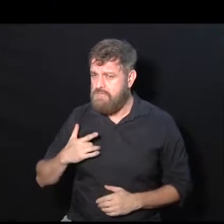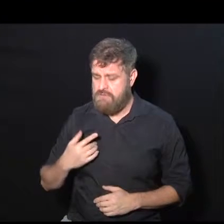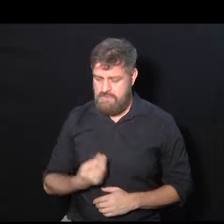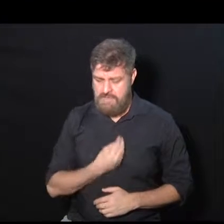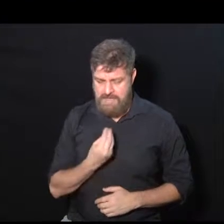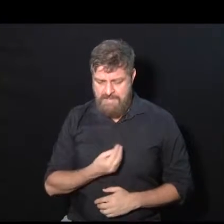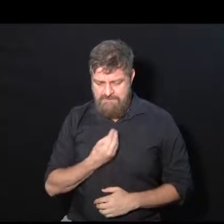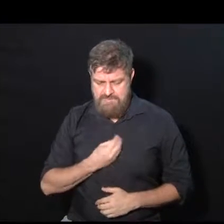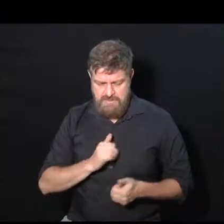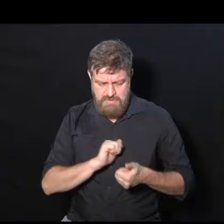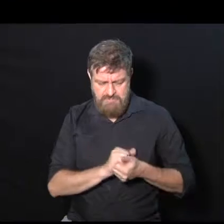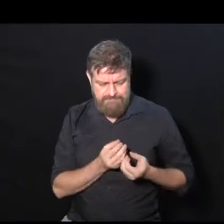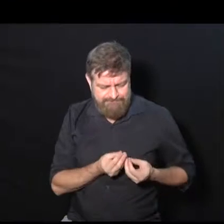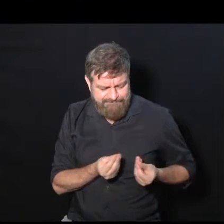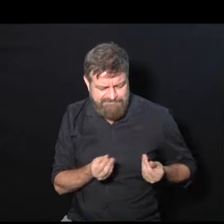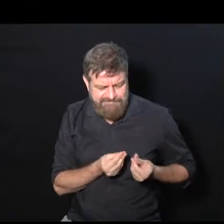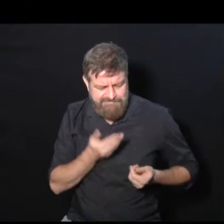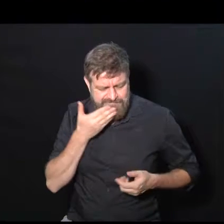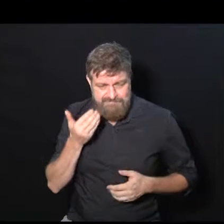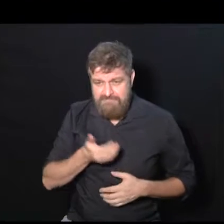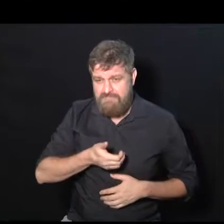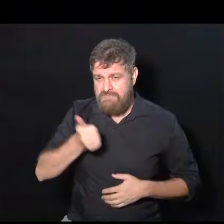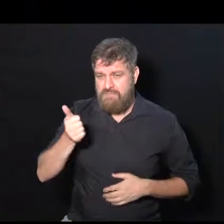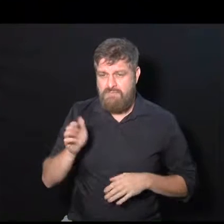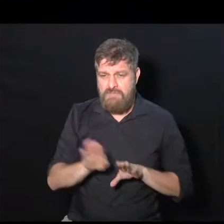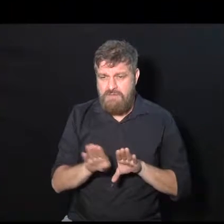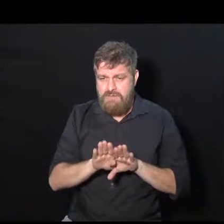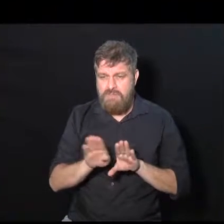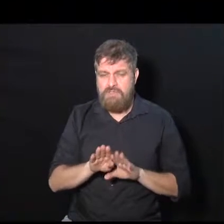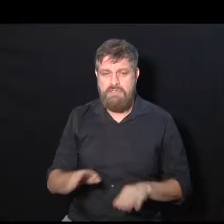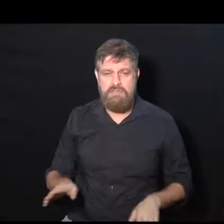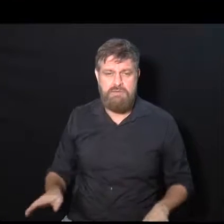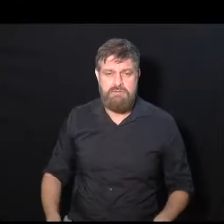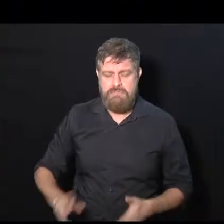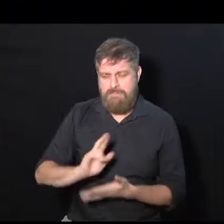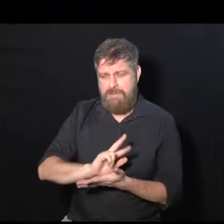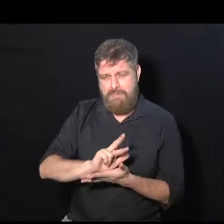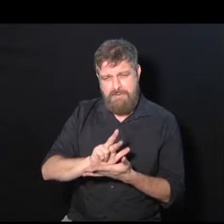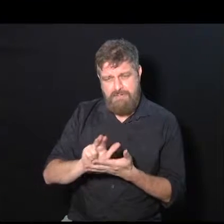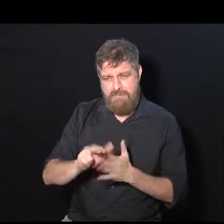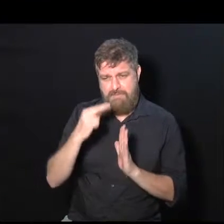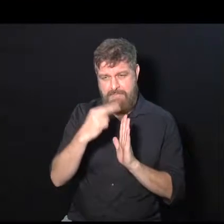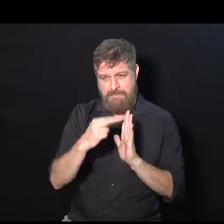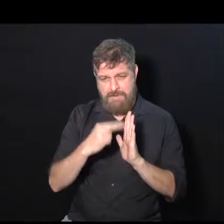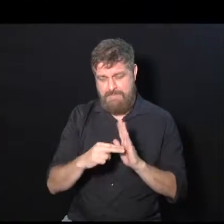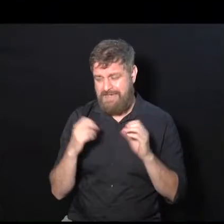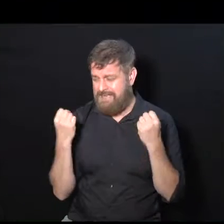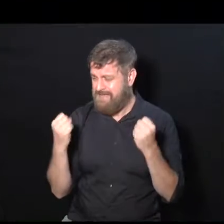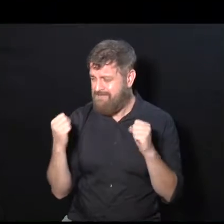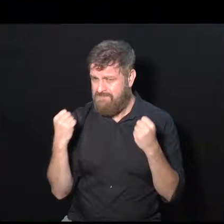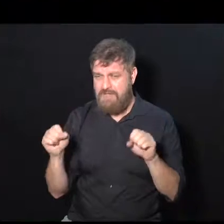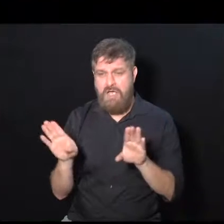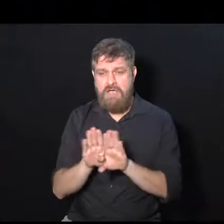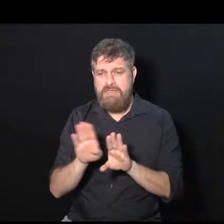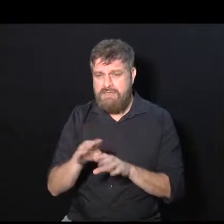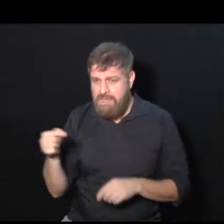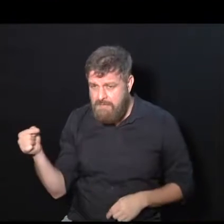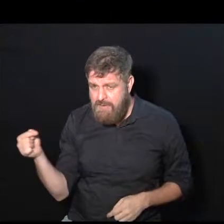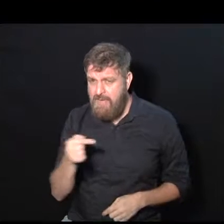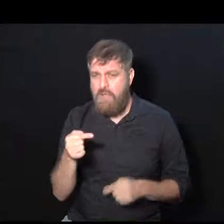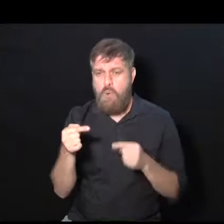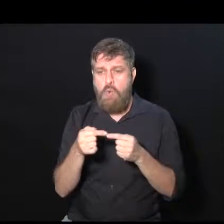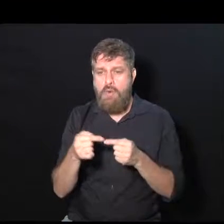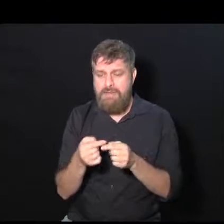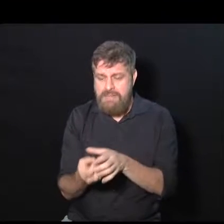mais saudáveis, com atividade de lazer, atividade física e, dentro disso, utilizando